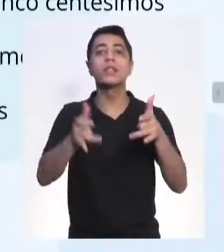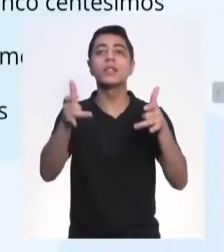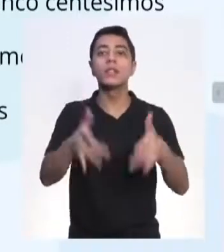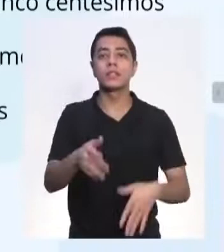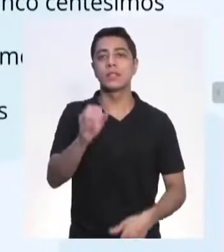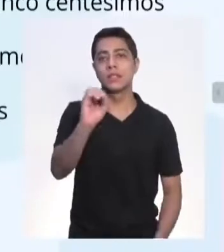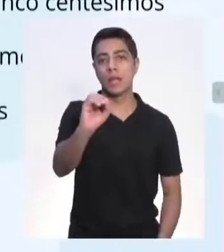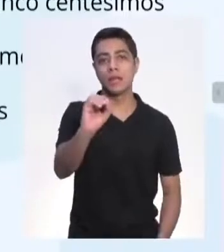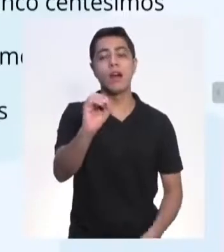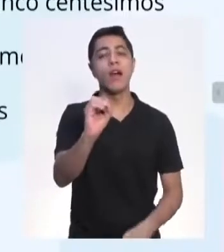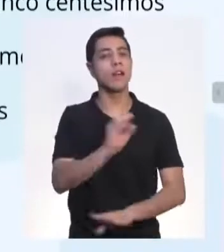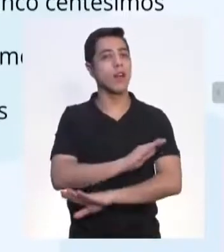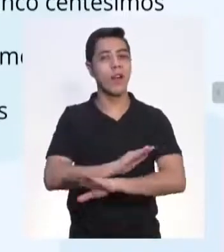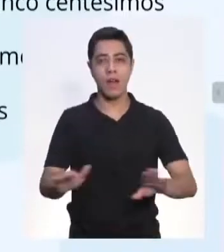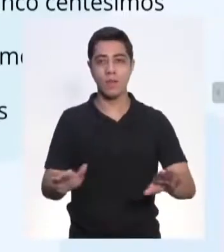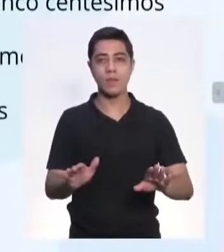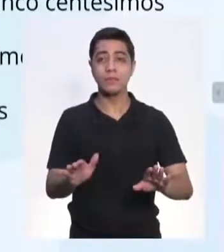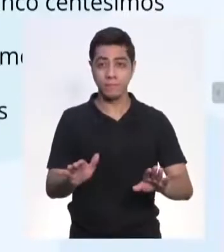equivale a